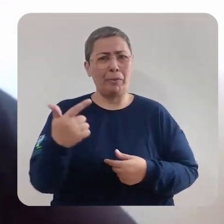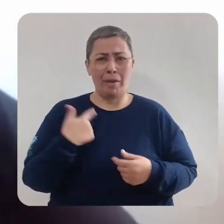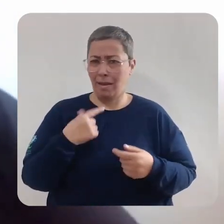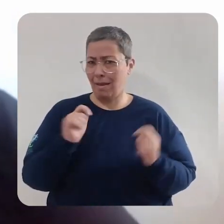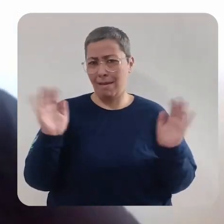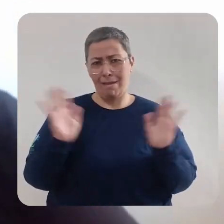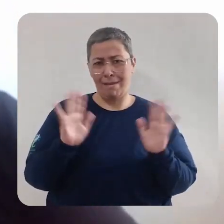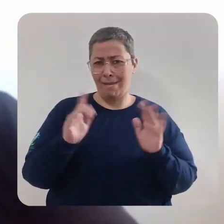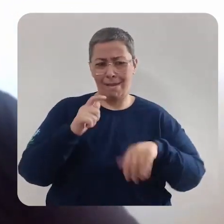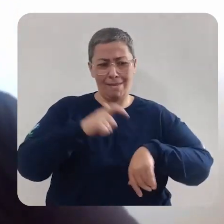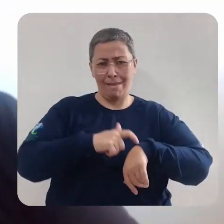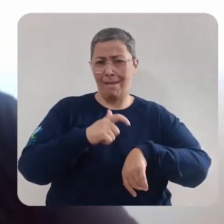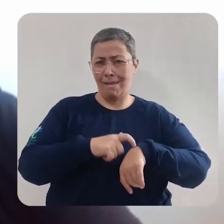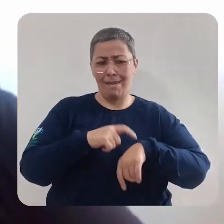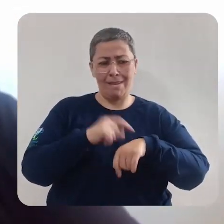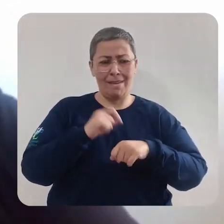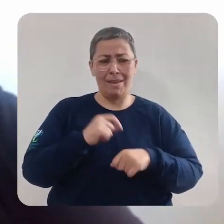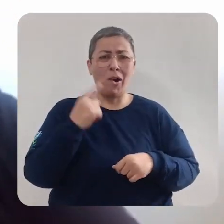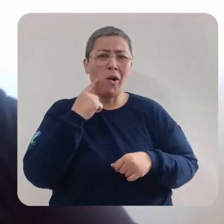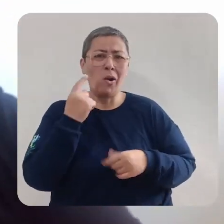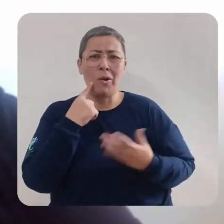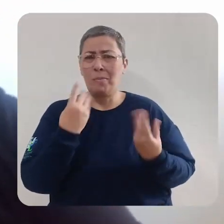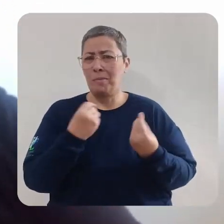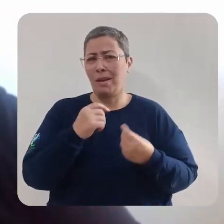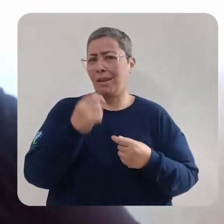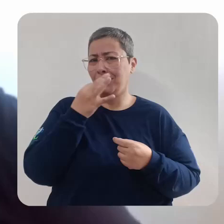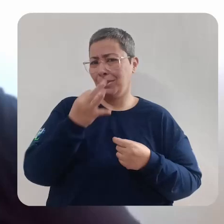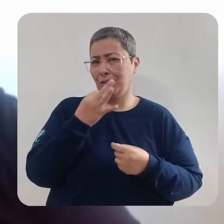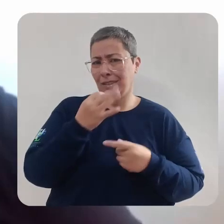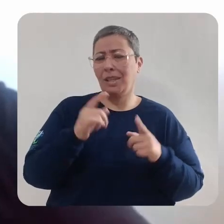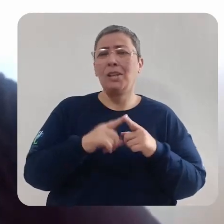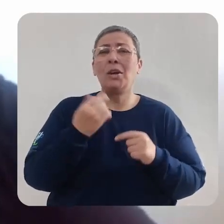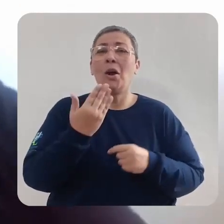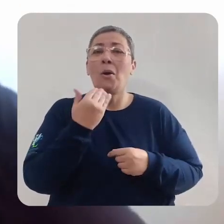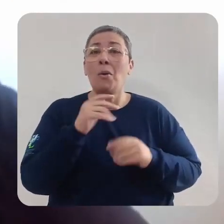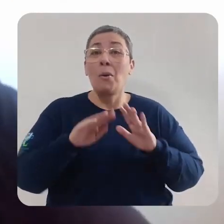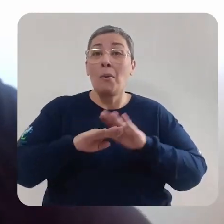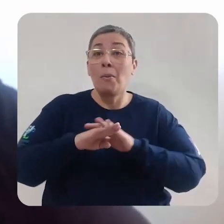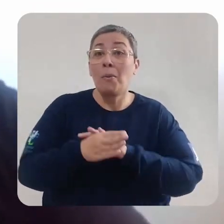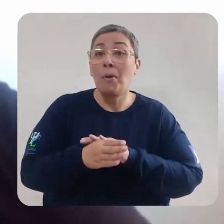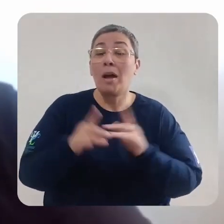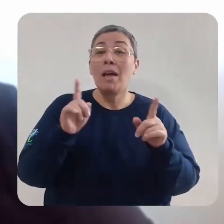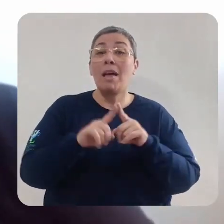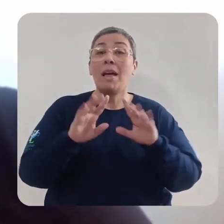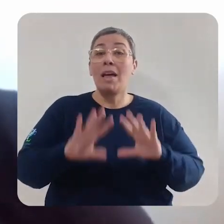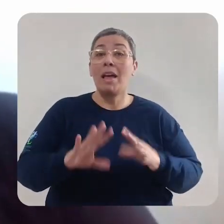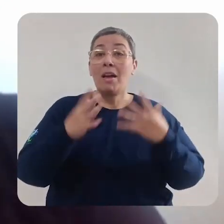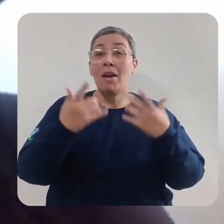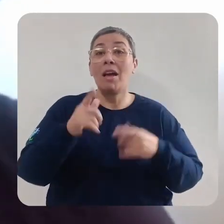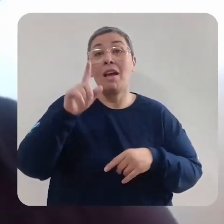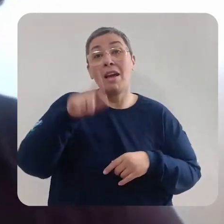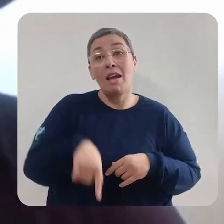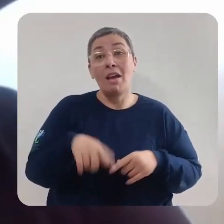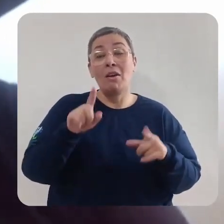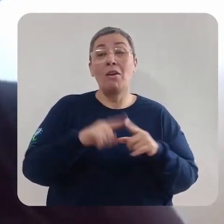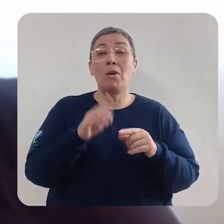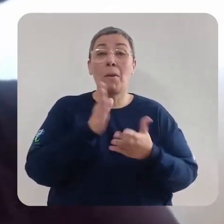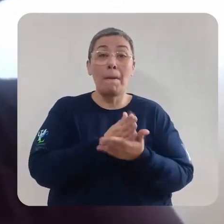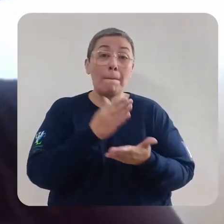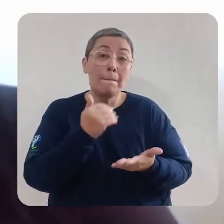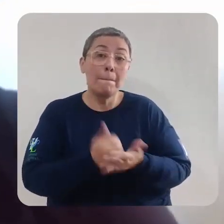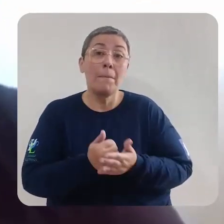nem existia nessa época bala, chiclete, pirulito. Os alimentos tradicionais dessa festa